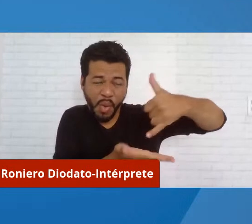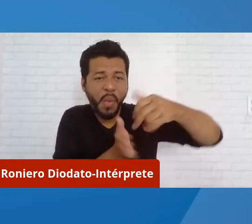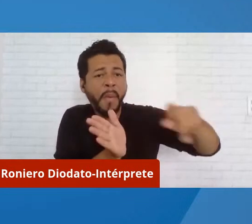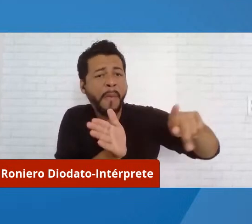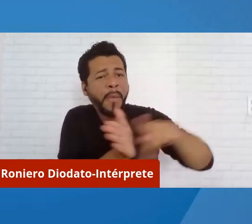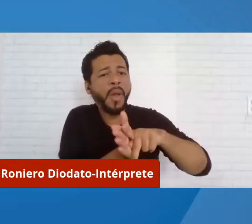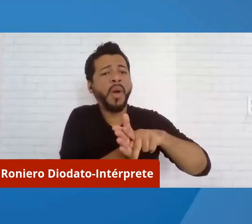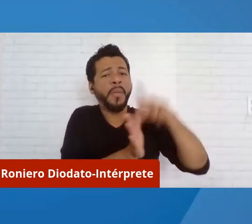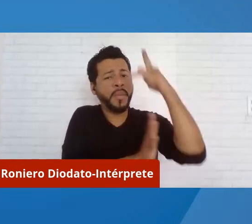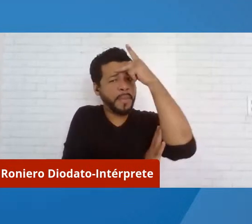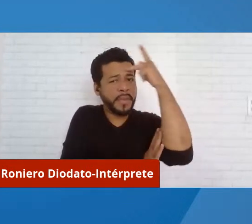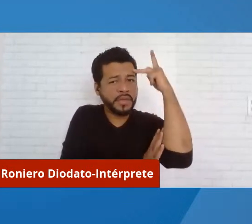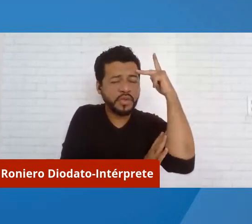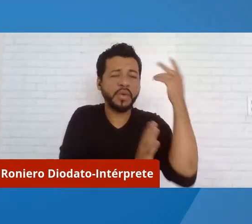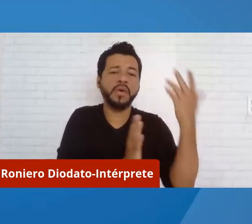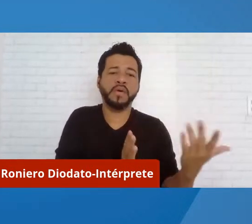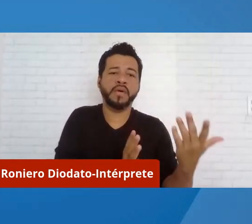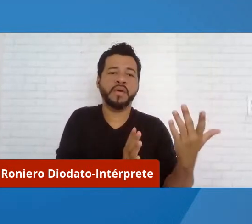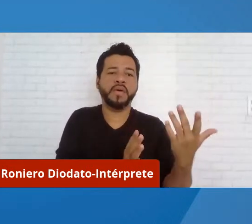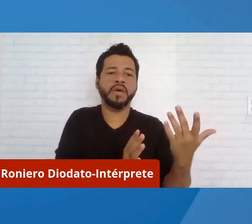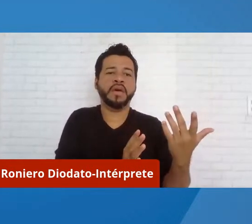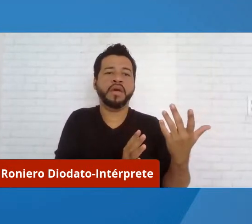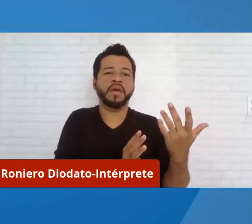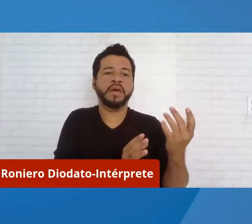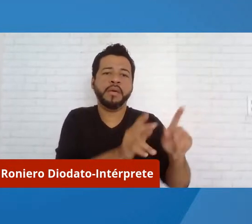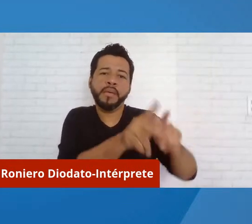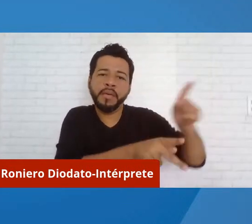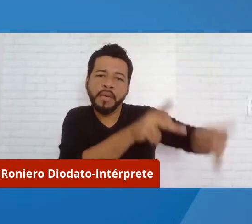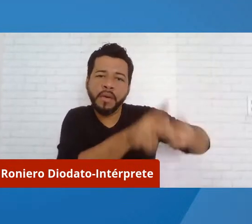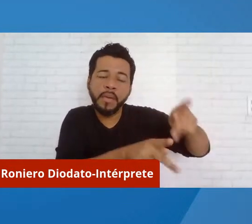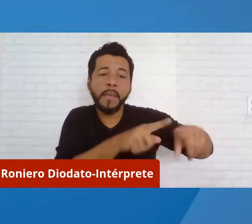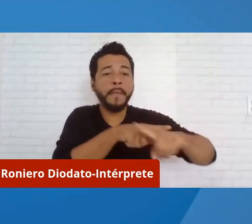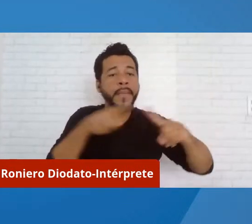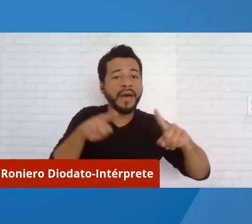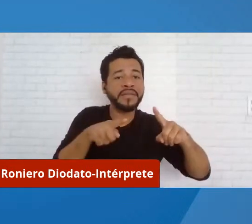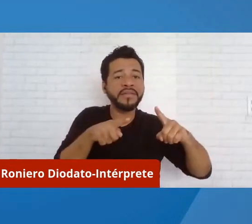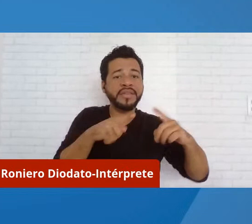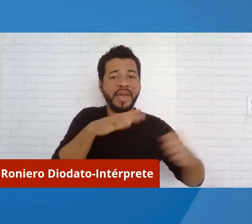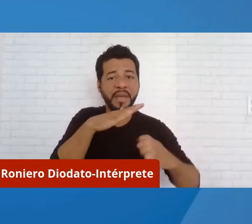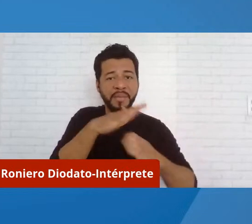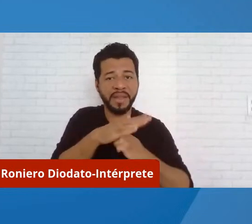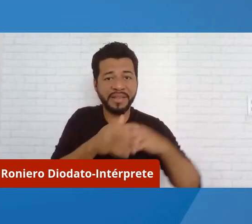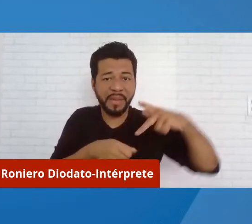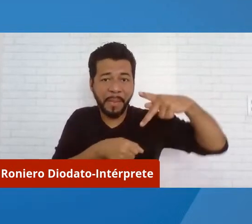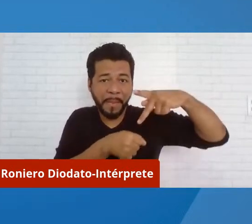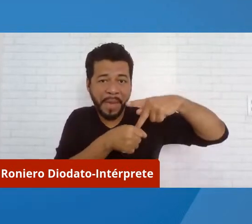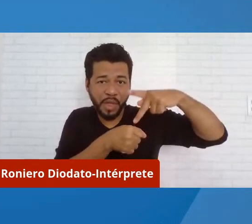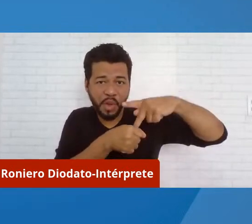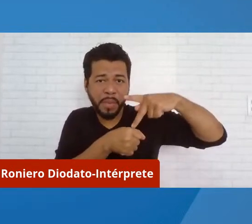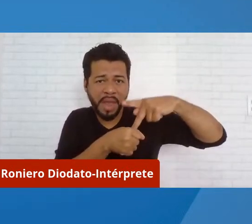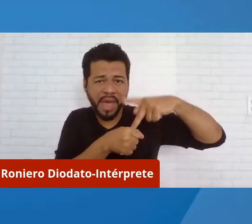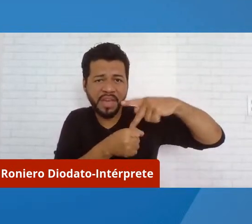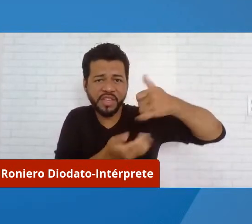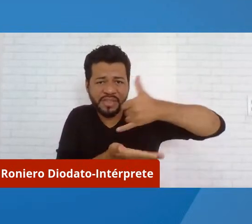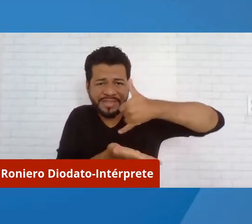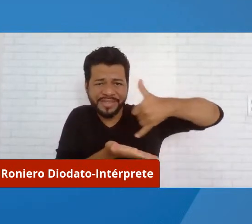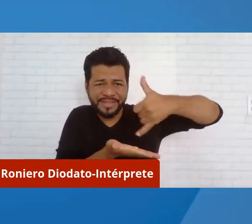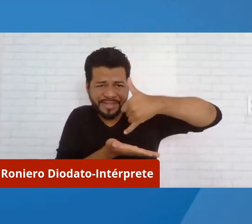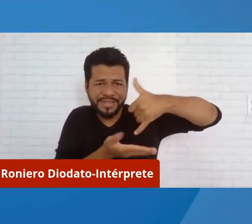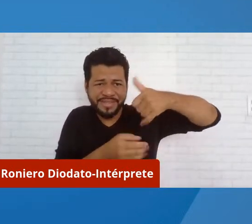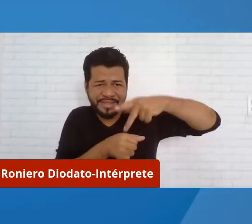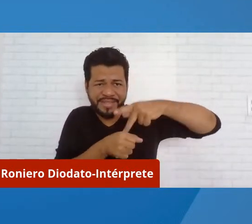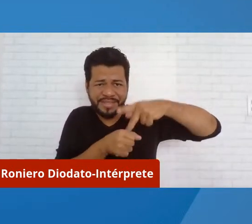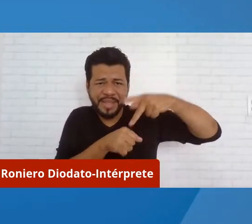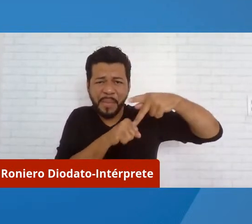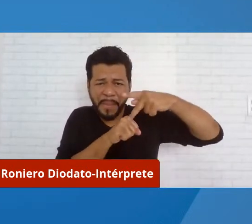Estado, ao longo de décadas, está sendo fatiada e vendida ao capital privado, que é basicamente estrangeiro. Para